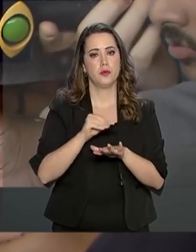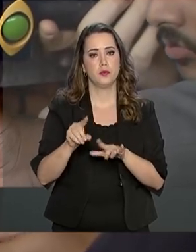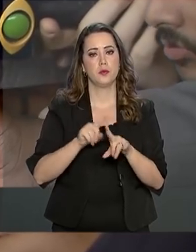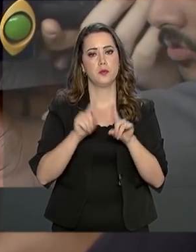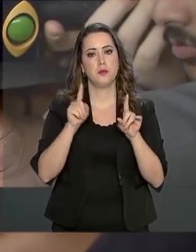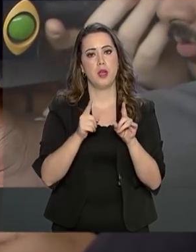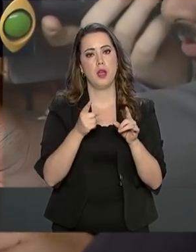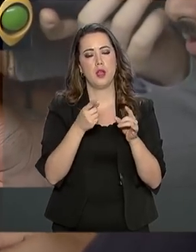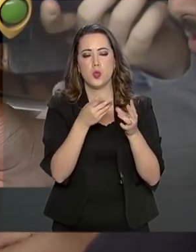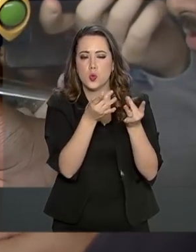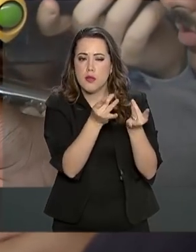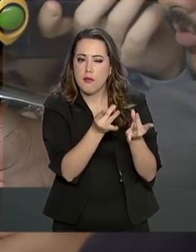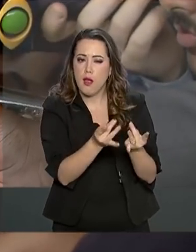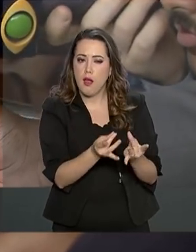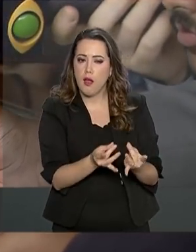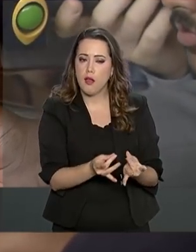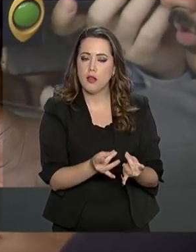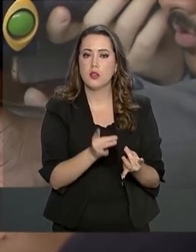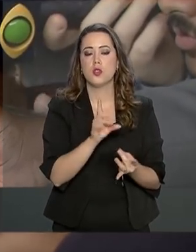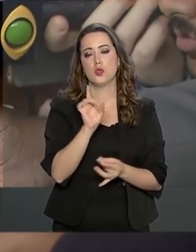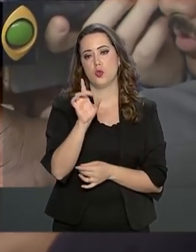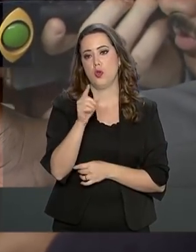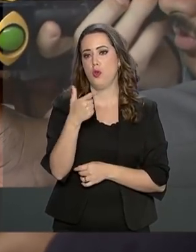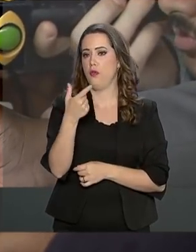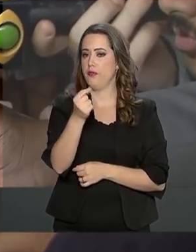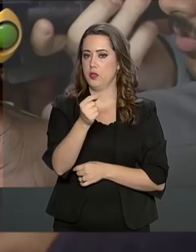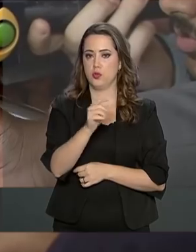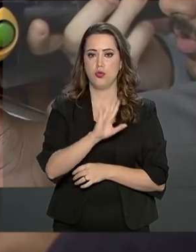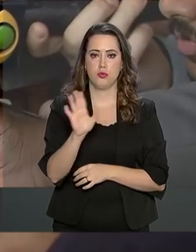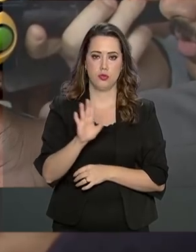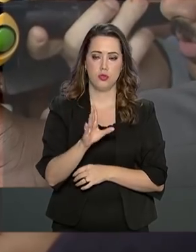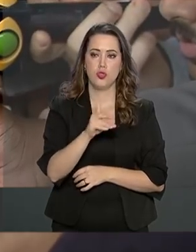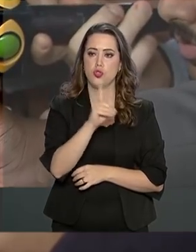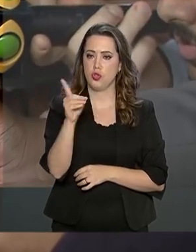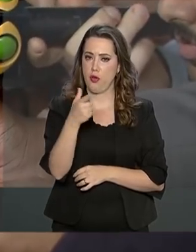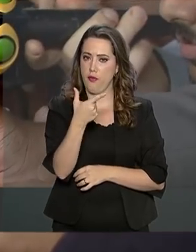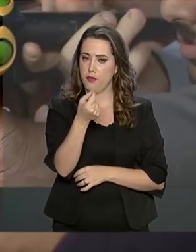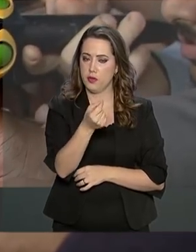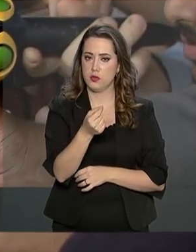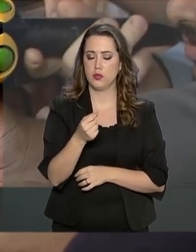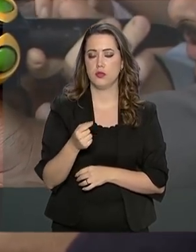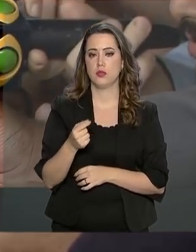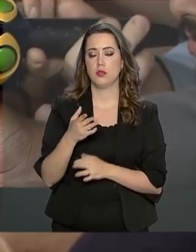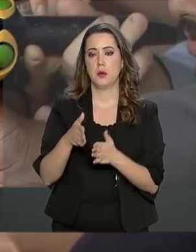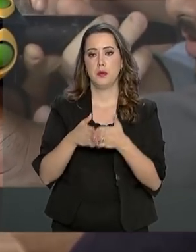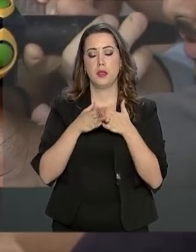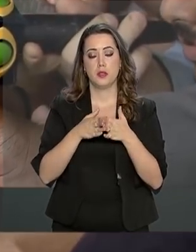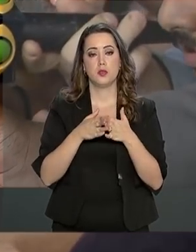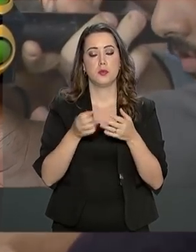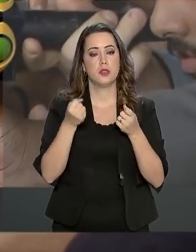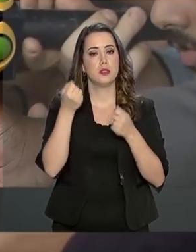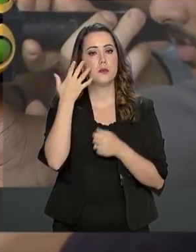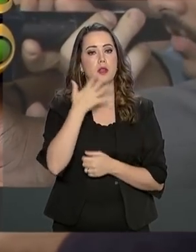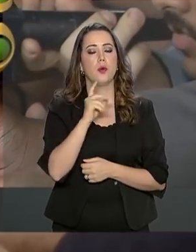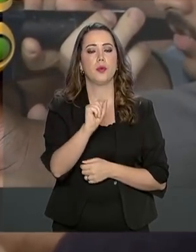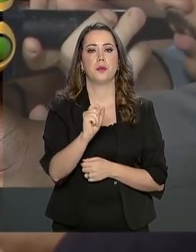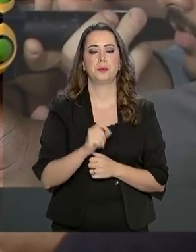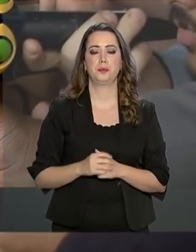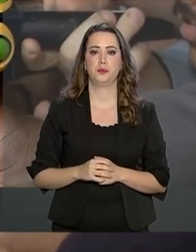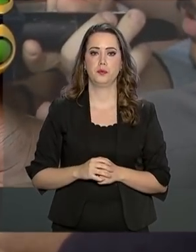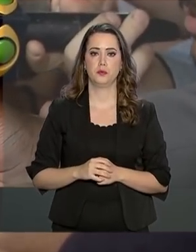o conteúdo do texto vai ficar para o dia 20. Em relação a essa informação que ele pede para colocar, foi